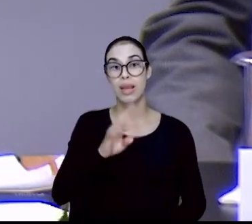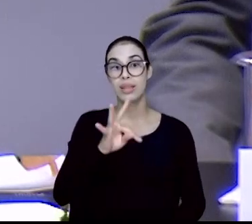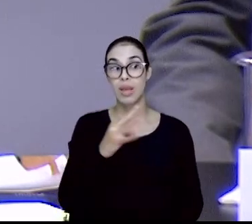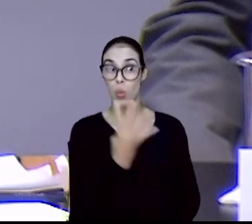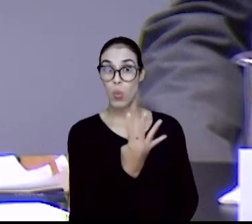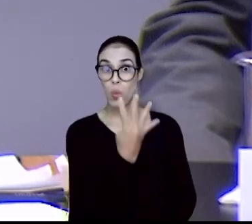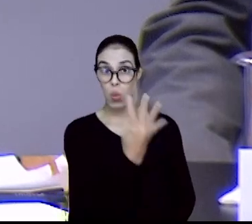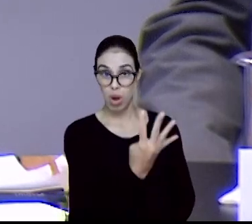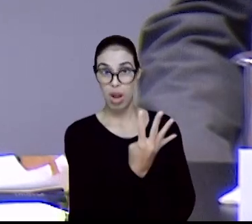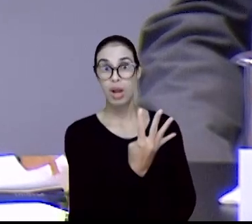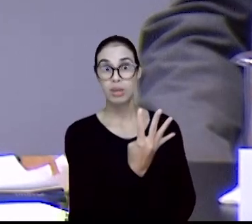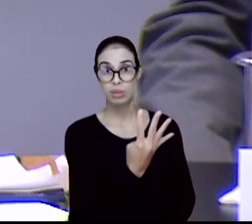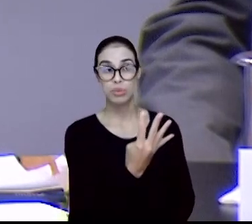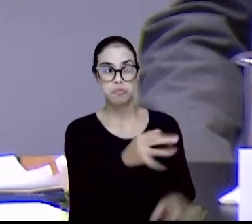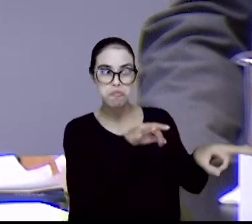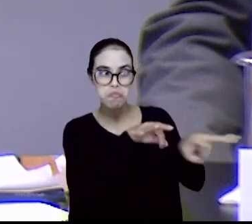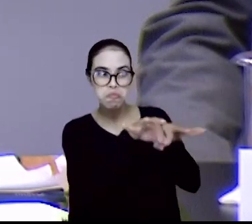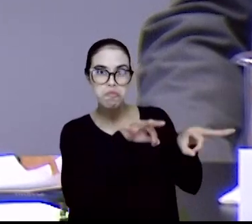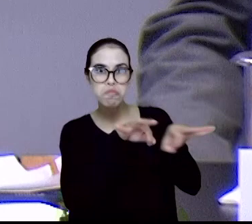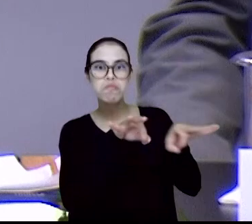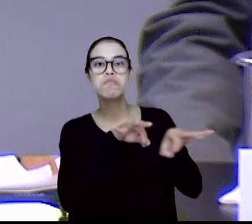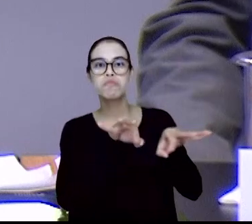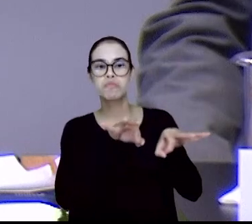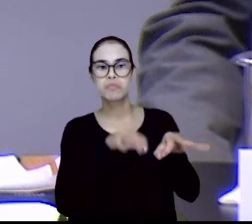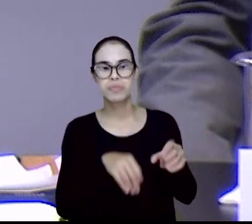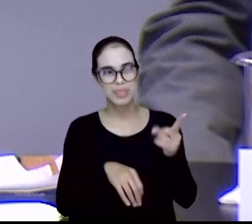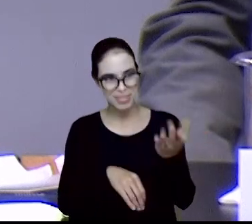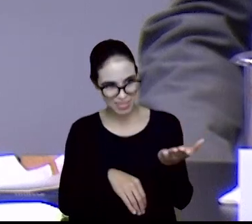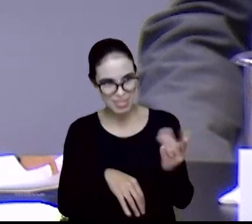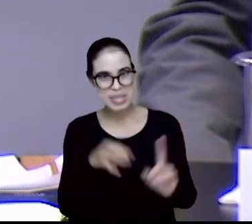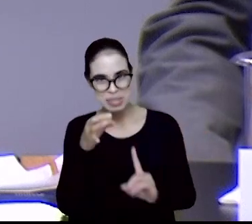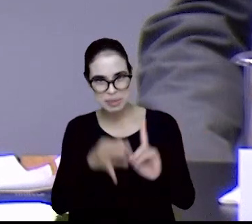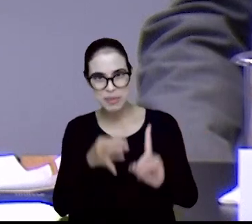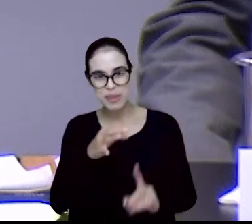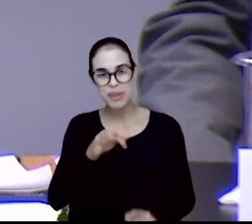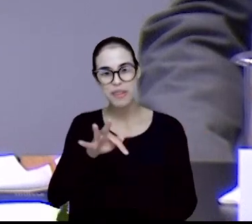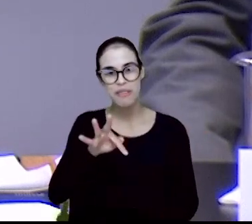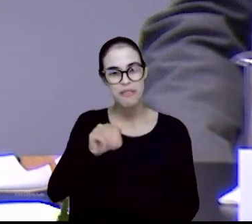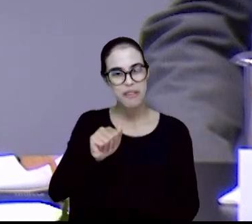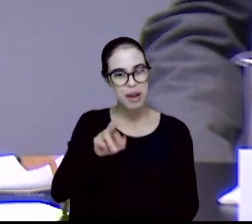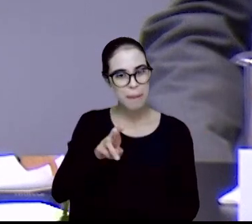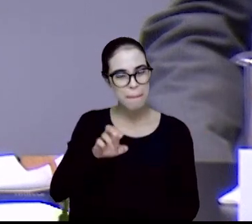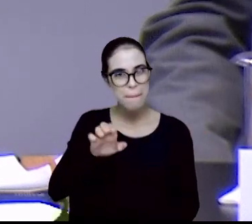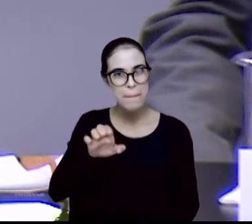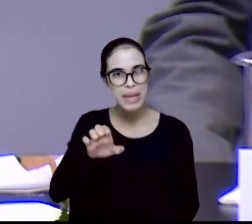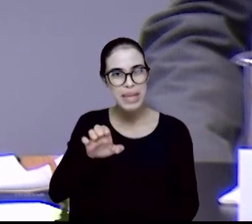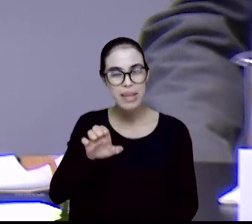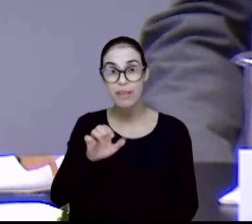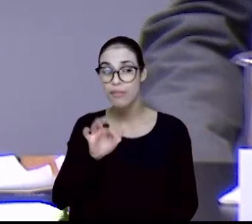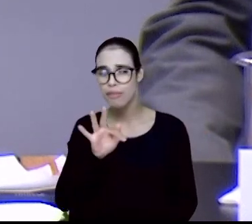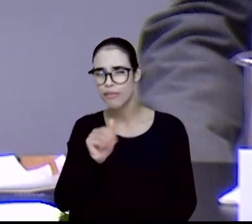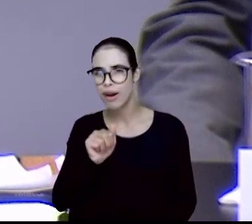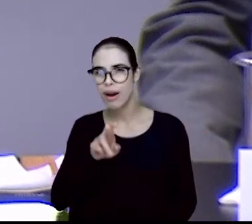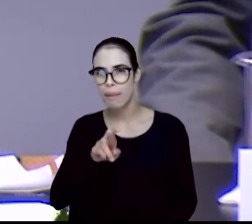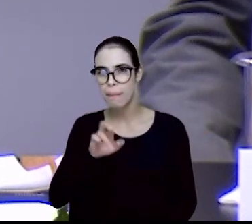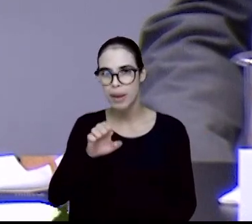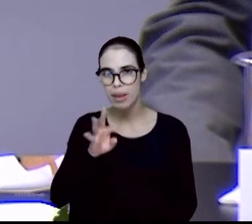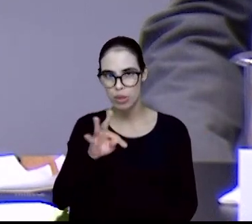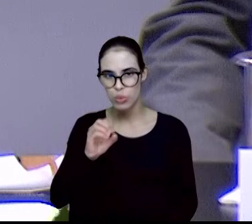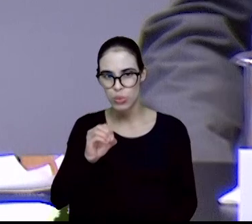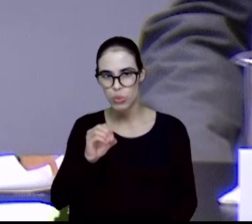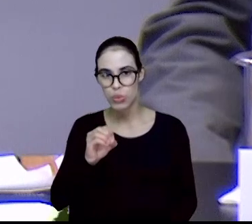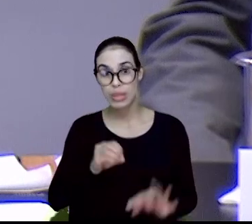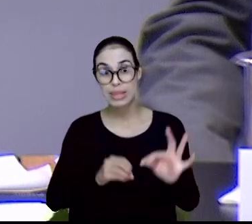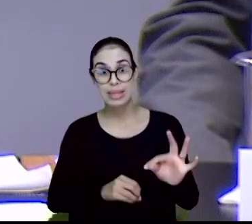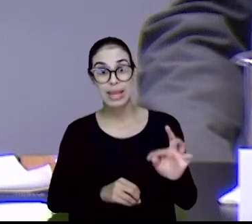Tribunal Regional do Trabalho, está aqui o desembargador Favreto, que é, não pelo TRF, o